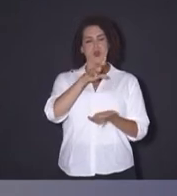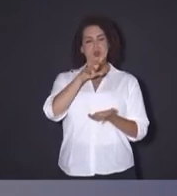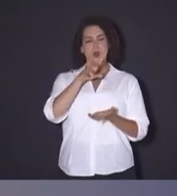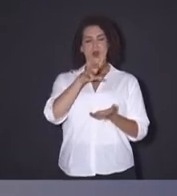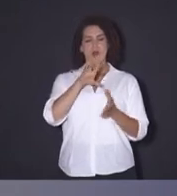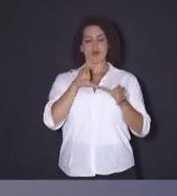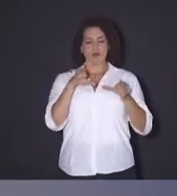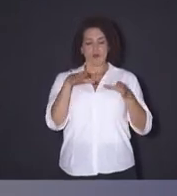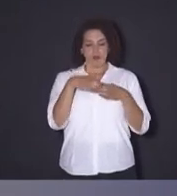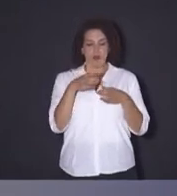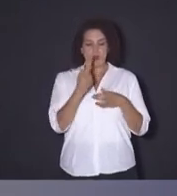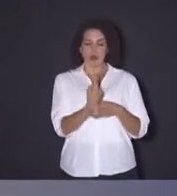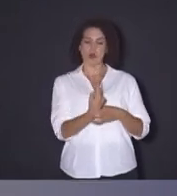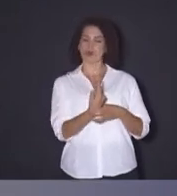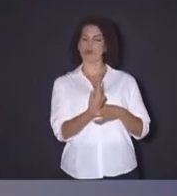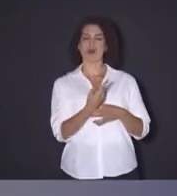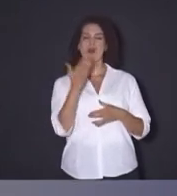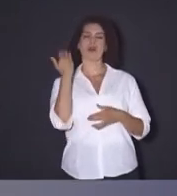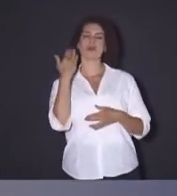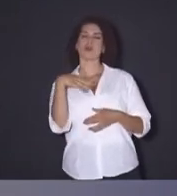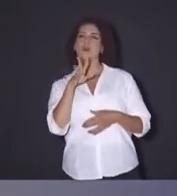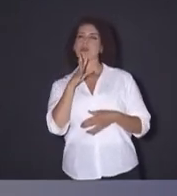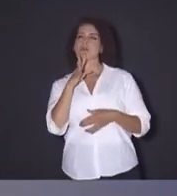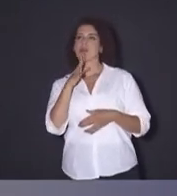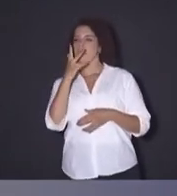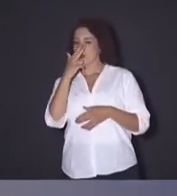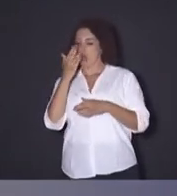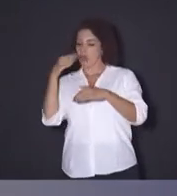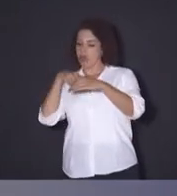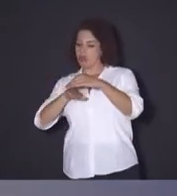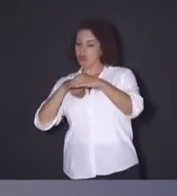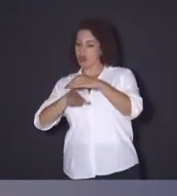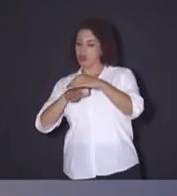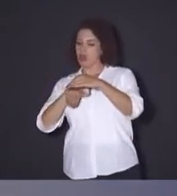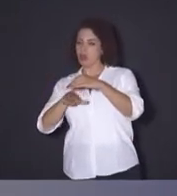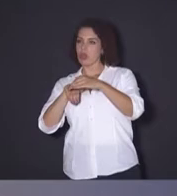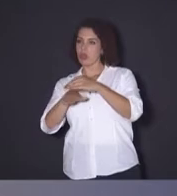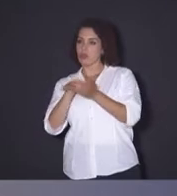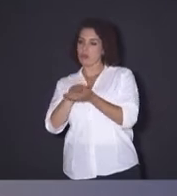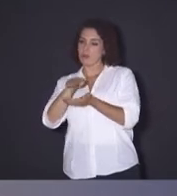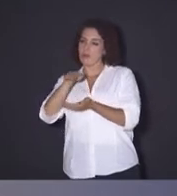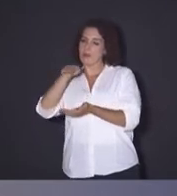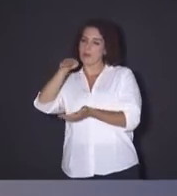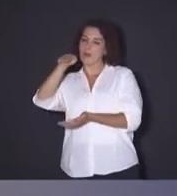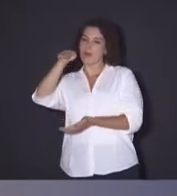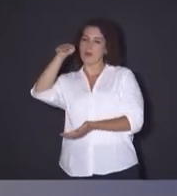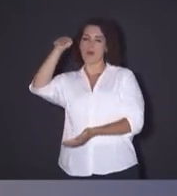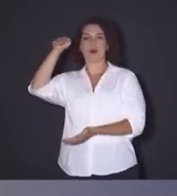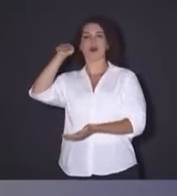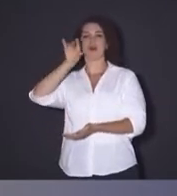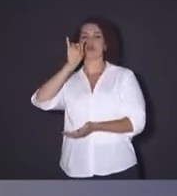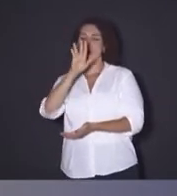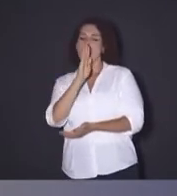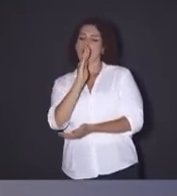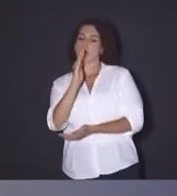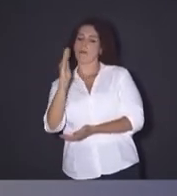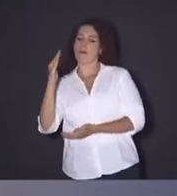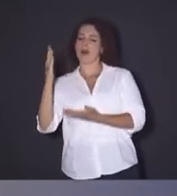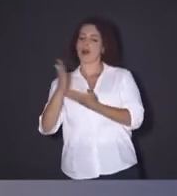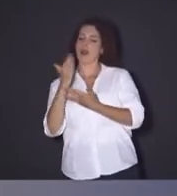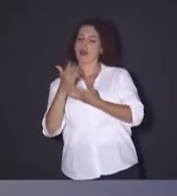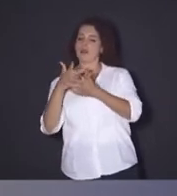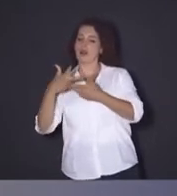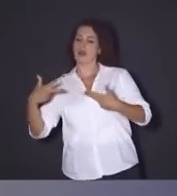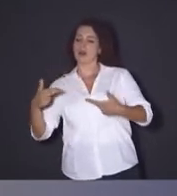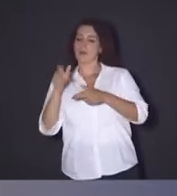estocado, um conhecimento que era, em geral, enciclopédico, definido por verbetes, por temas. O iluminismo